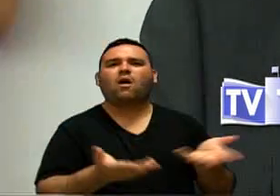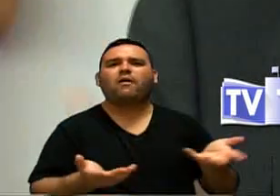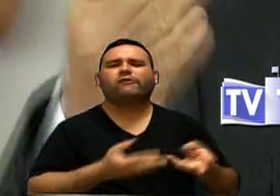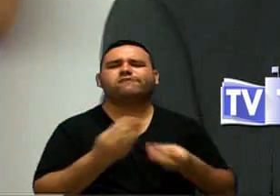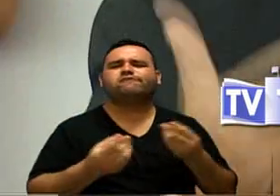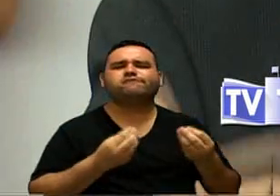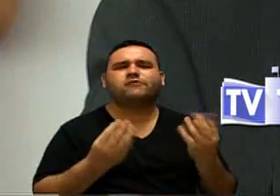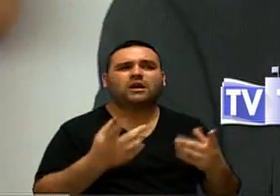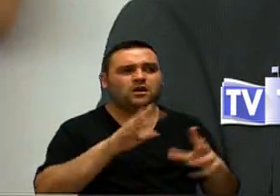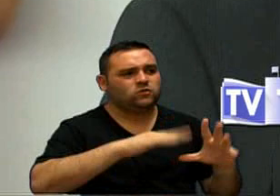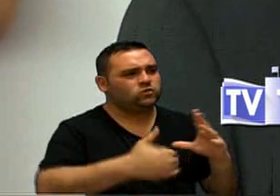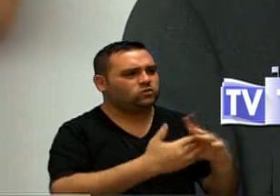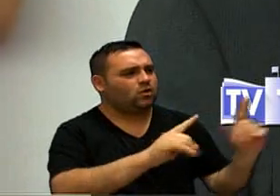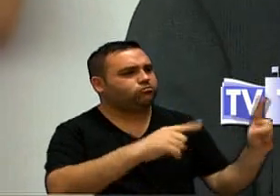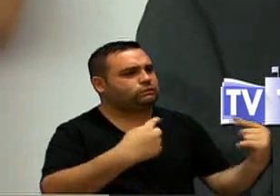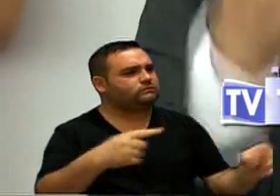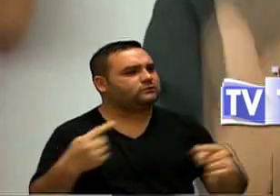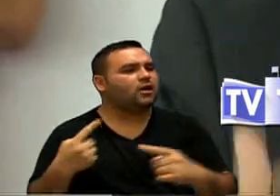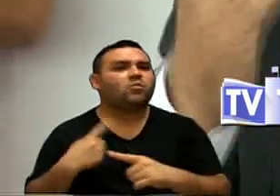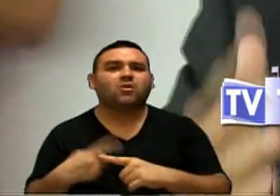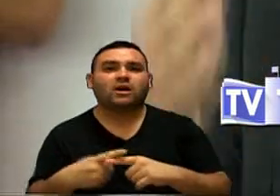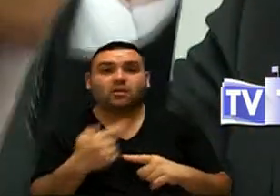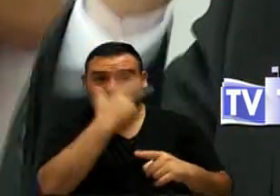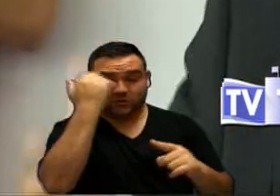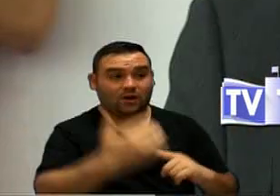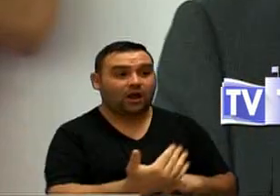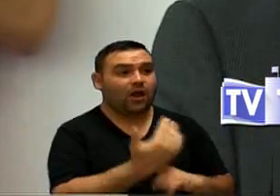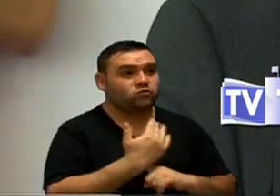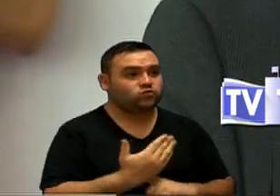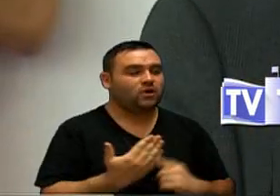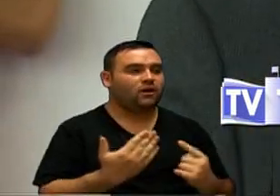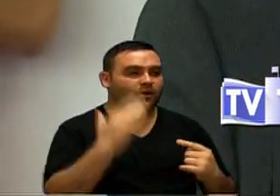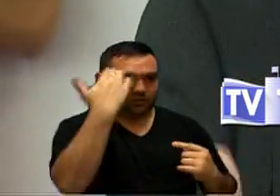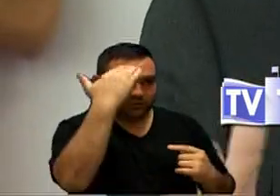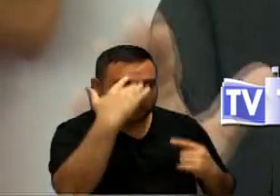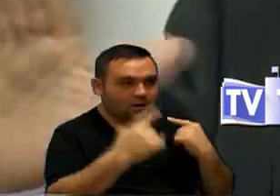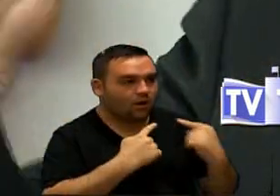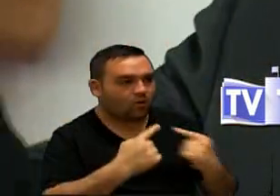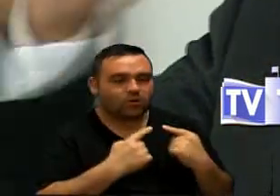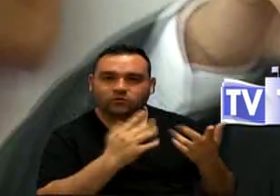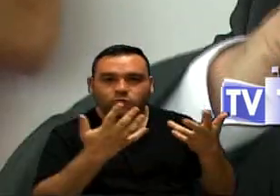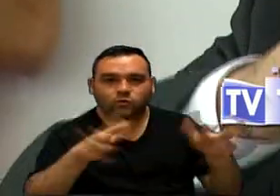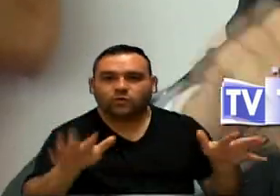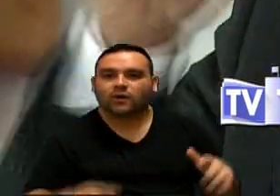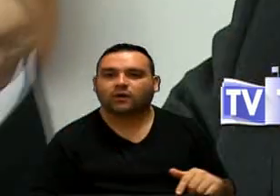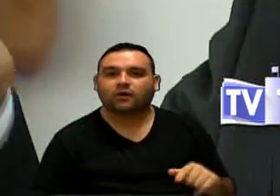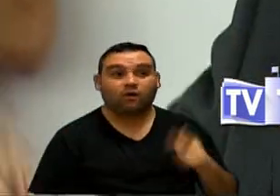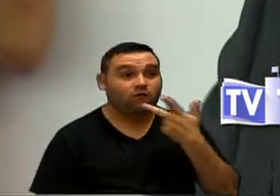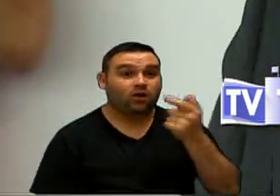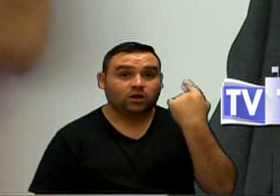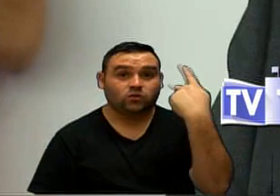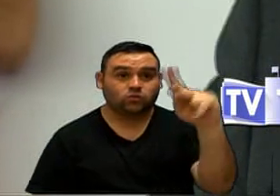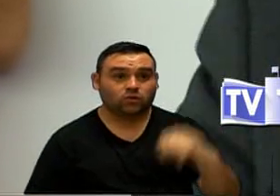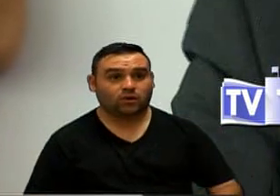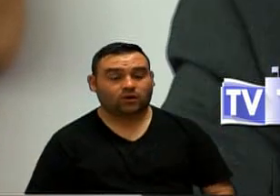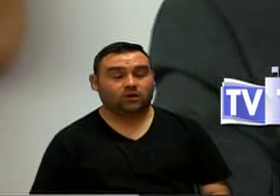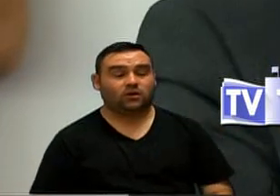onde todos são oposição? Não tem ninguém querendo entender. Não estou falando da dele, estou falando da sua.